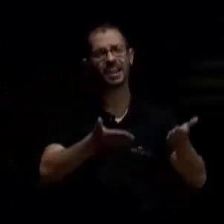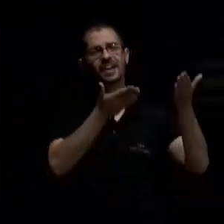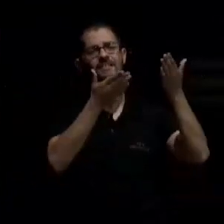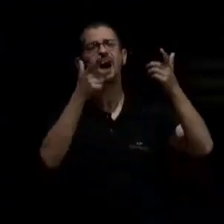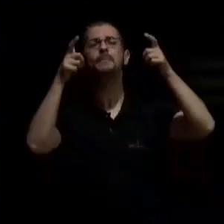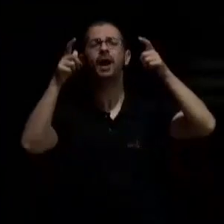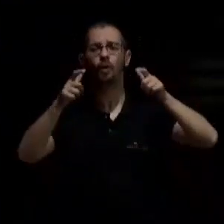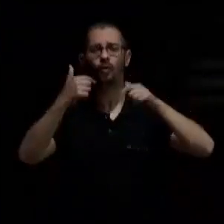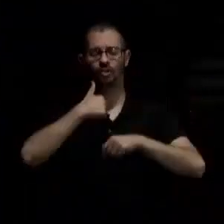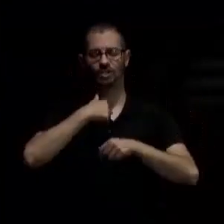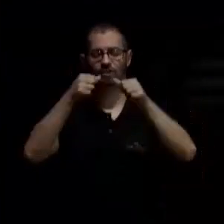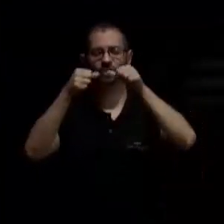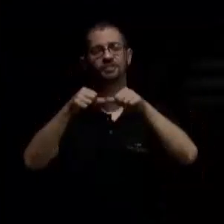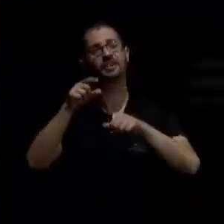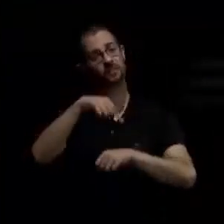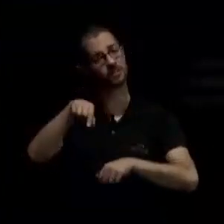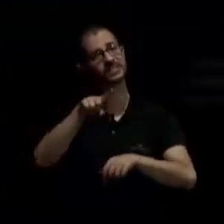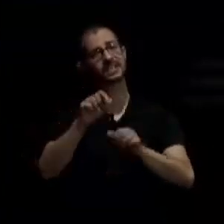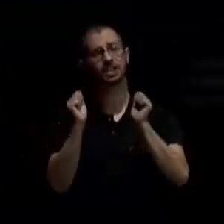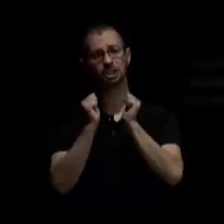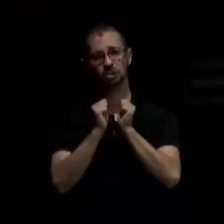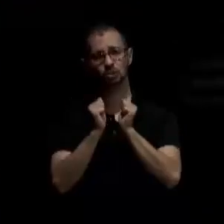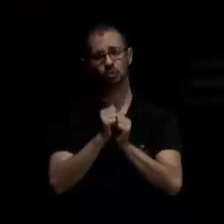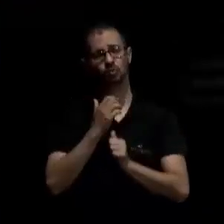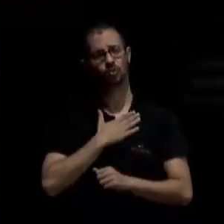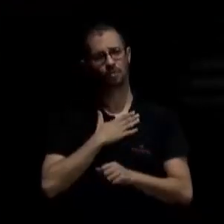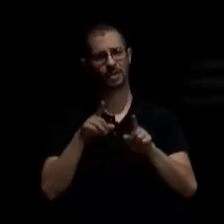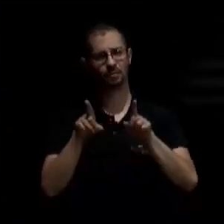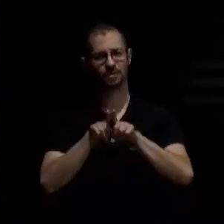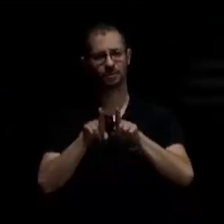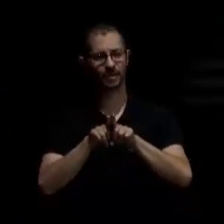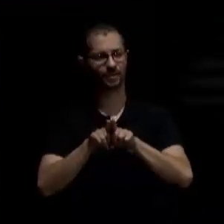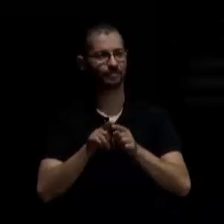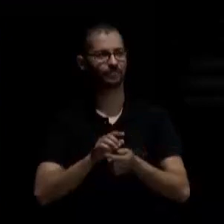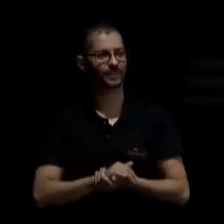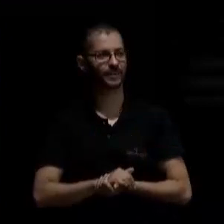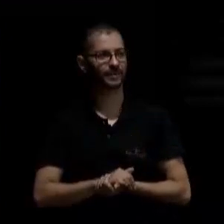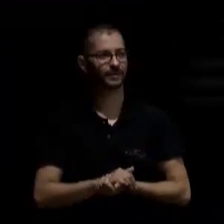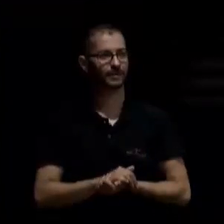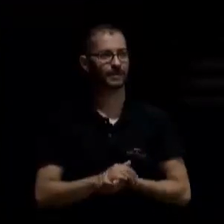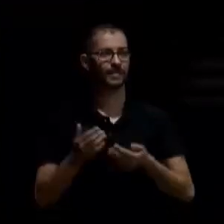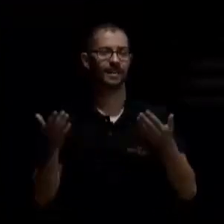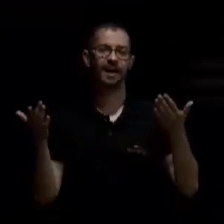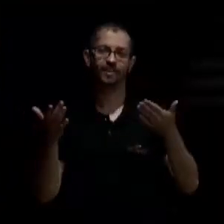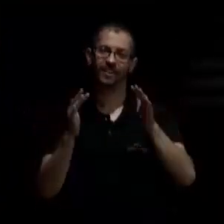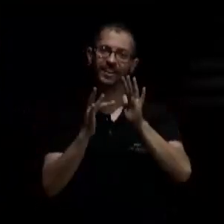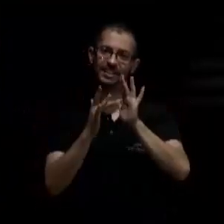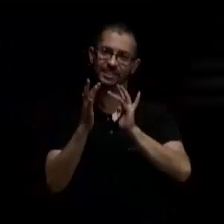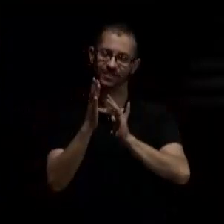eu estiver, vocês estejam comigo também. Agora ele está fazendo aqui a oração